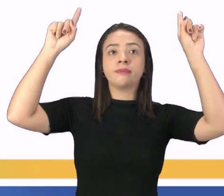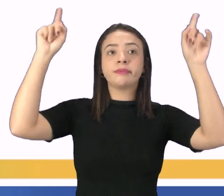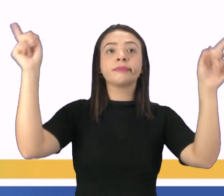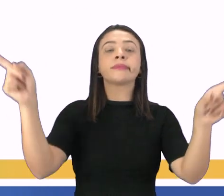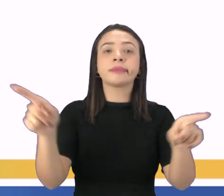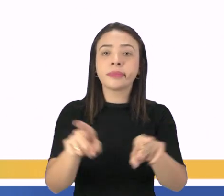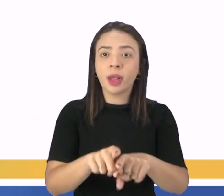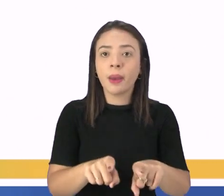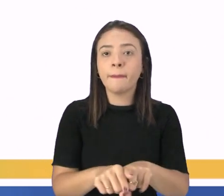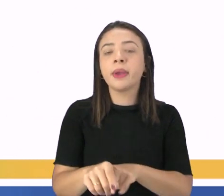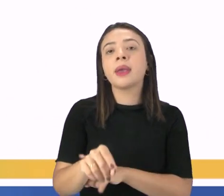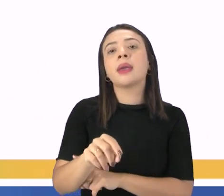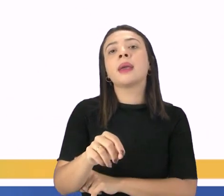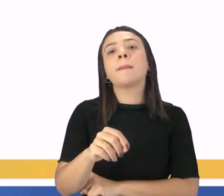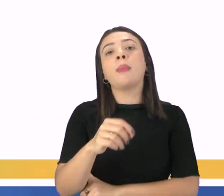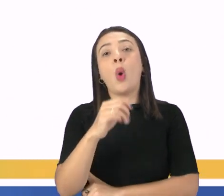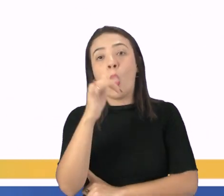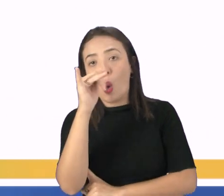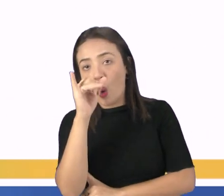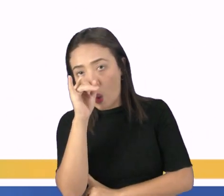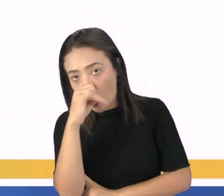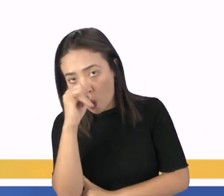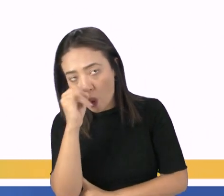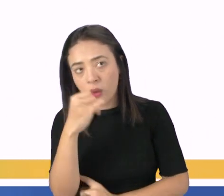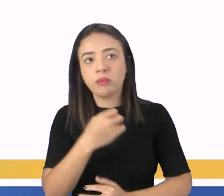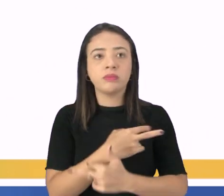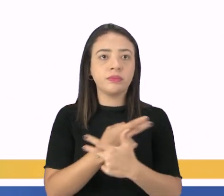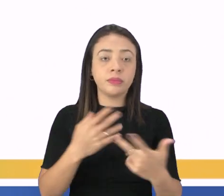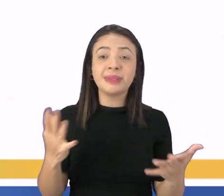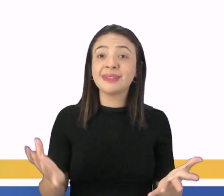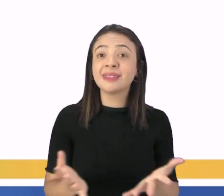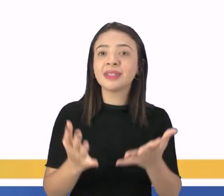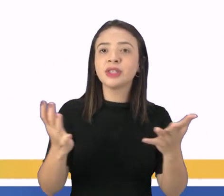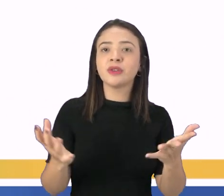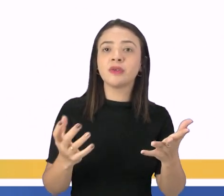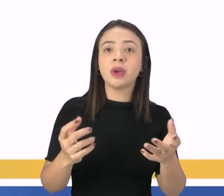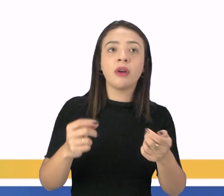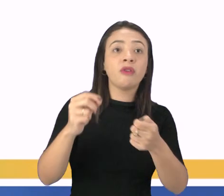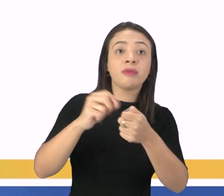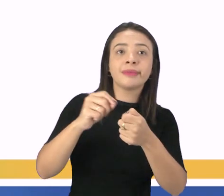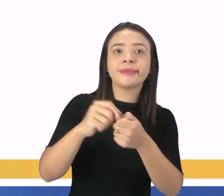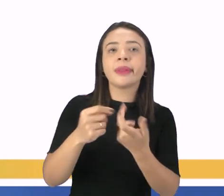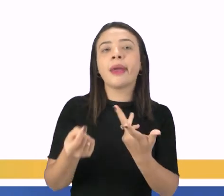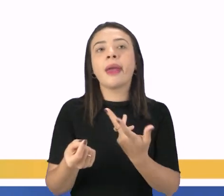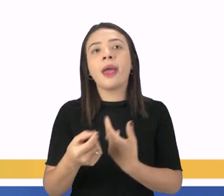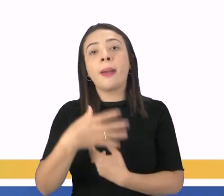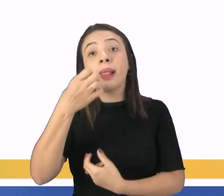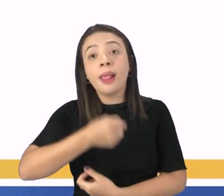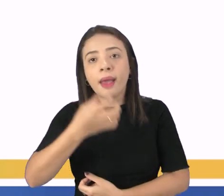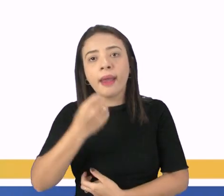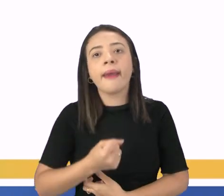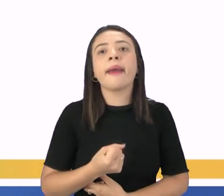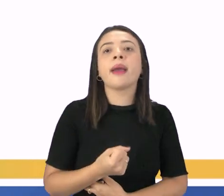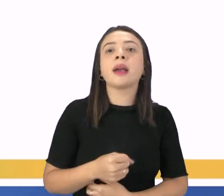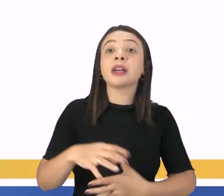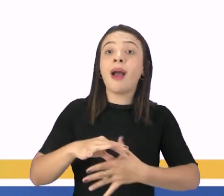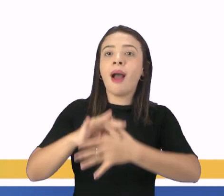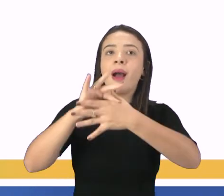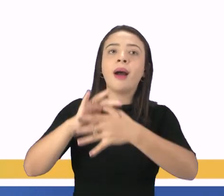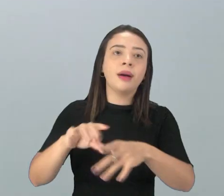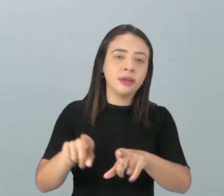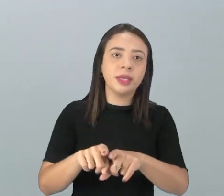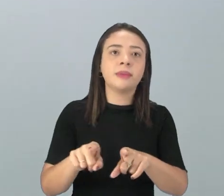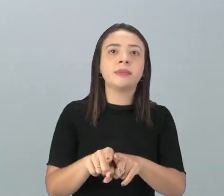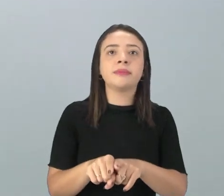suínos, impulsionando a produção de lã, carnes e laticínios. Então a foto em destaque aí nós temos um grande rebanho